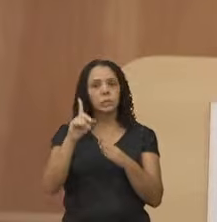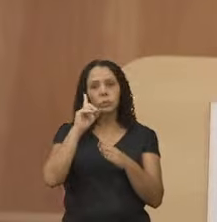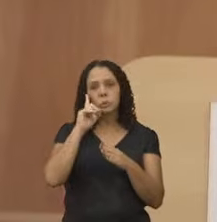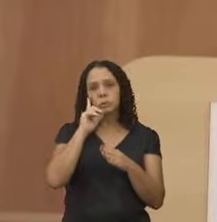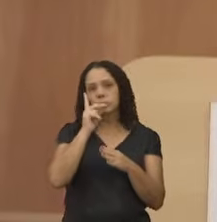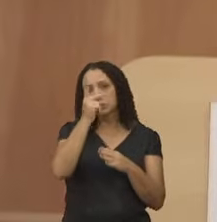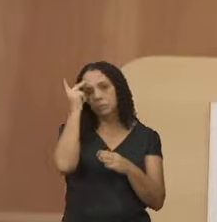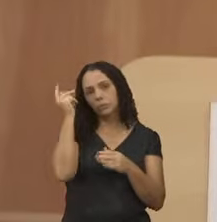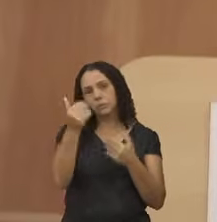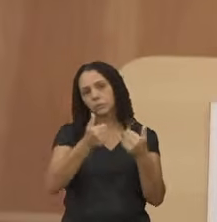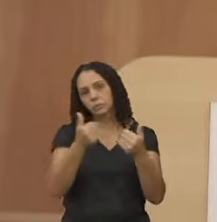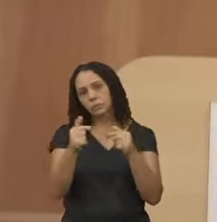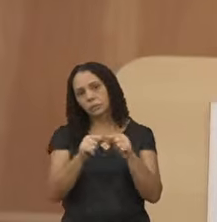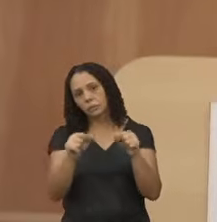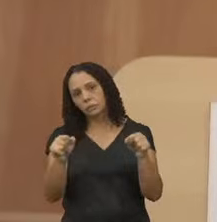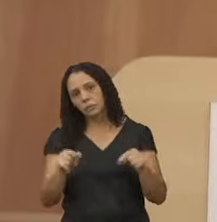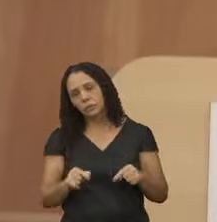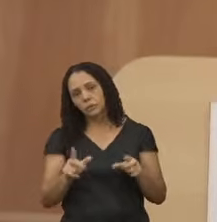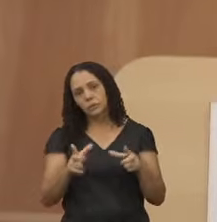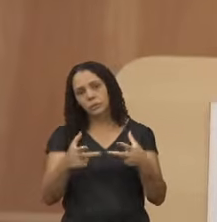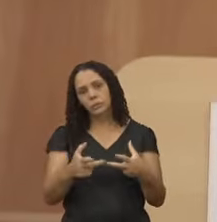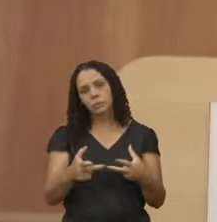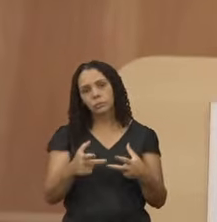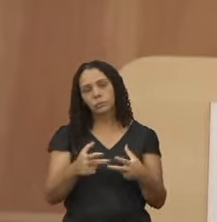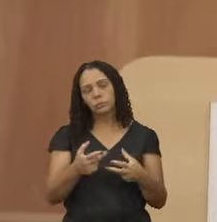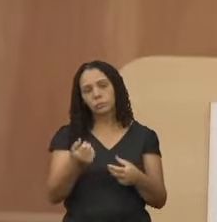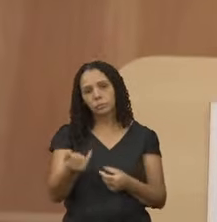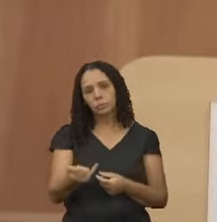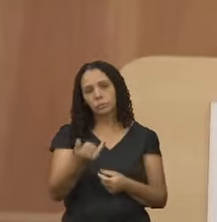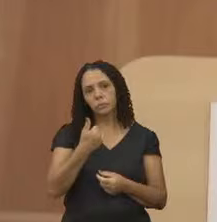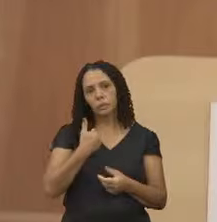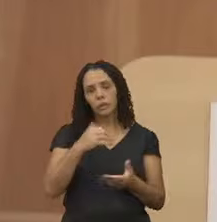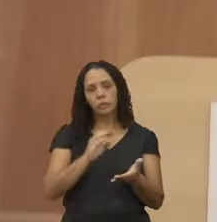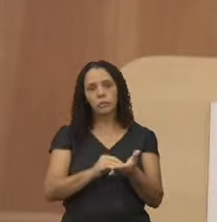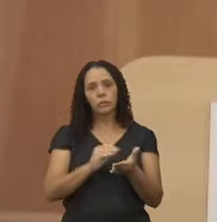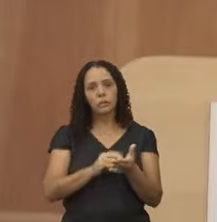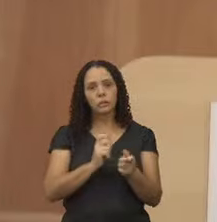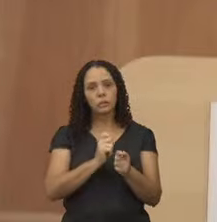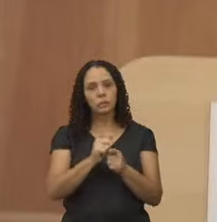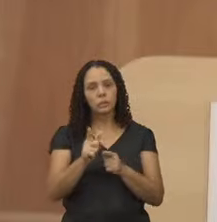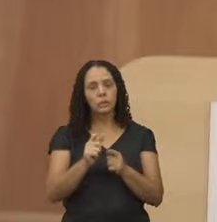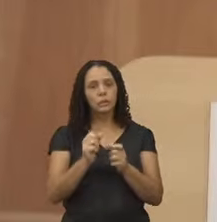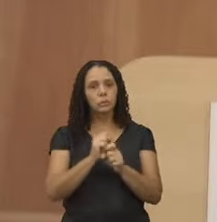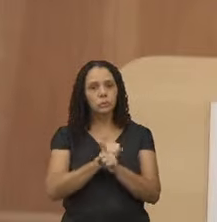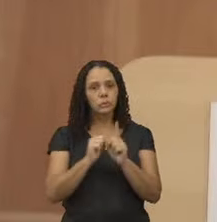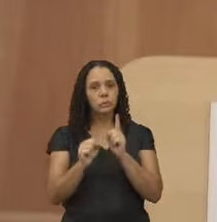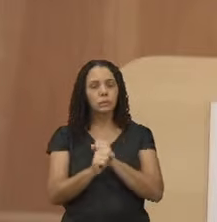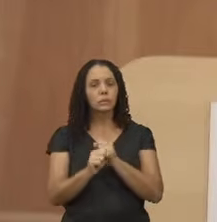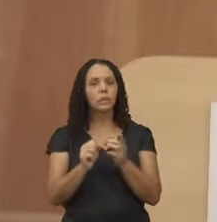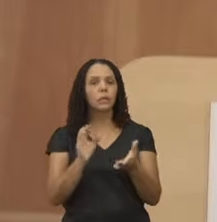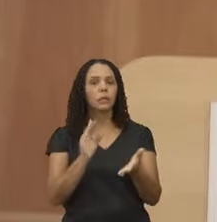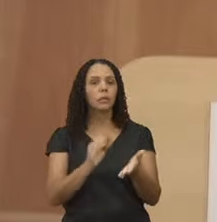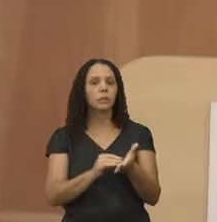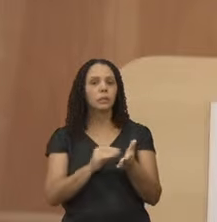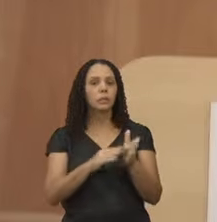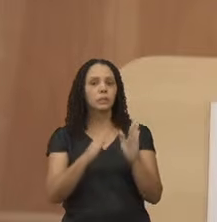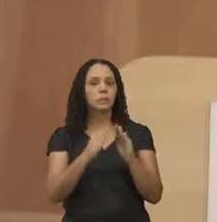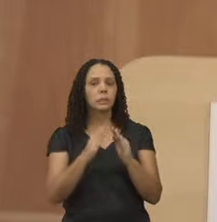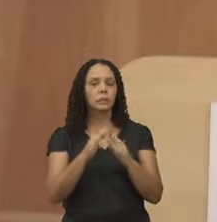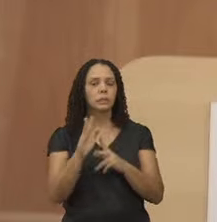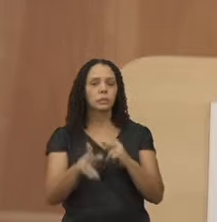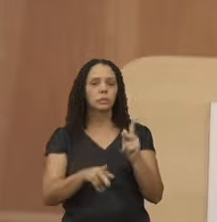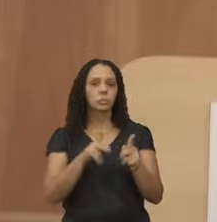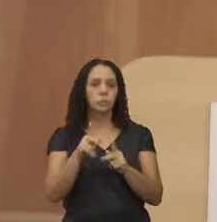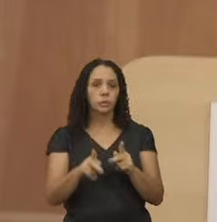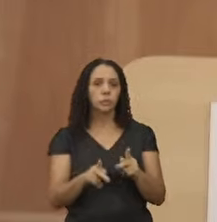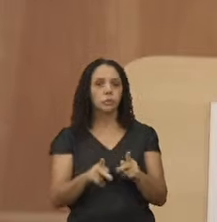pessoas aqui no meu gabinete, aqui na Câmara, para relatar a falta de aluguel social, para relatar a falta de moradia popular.